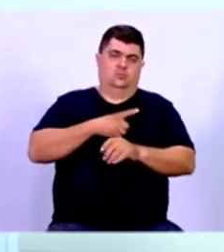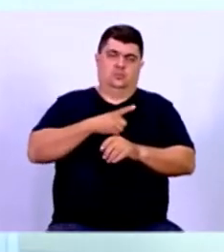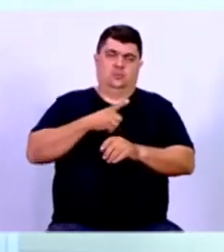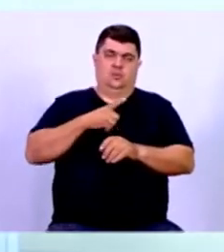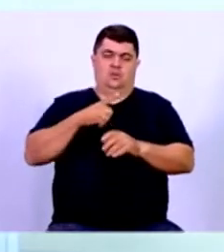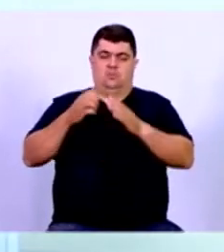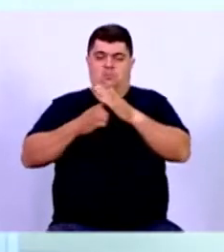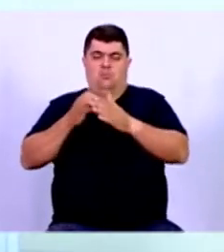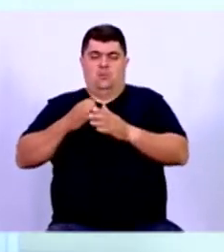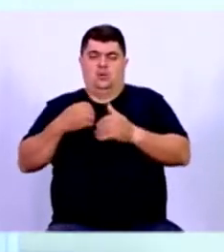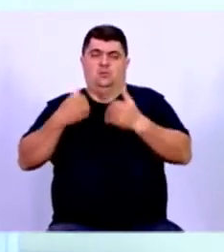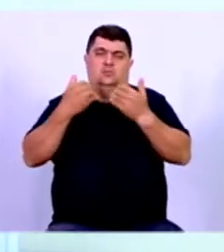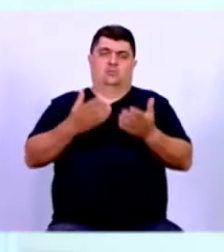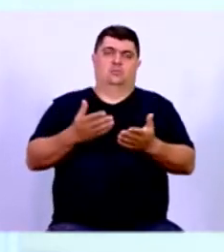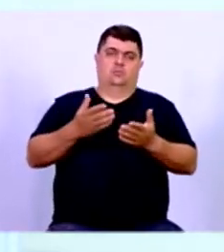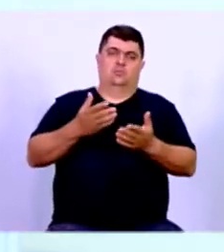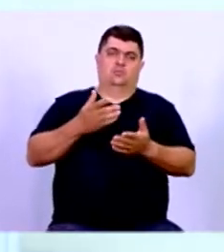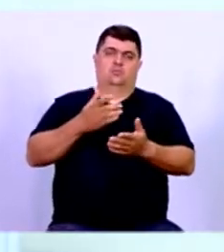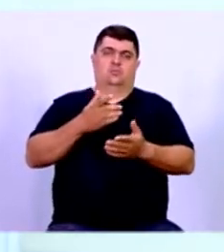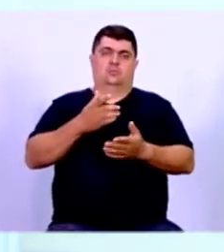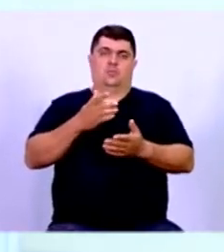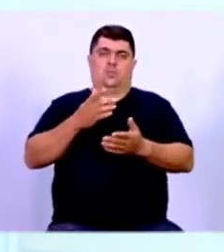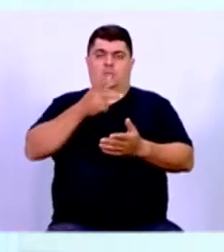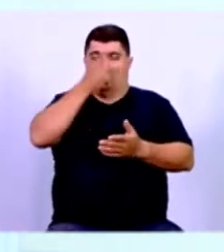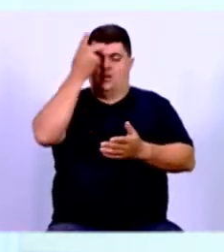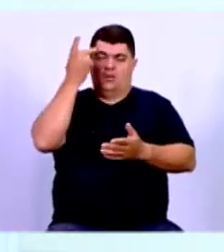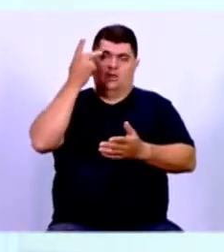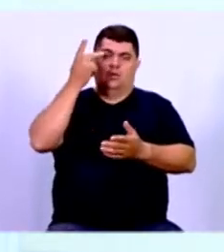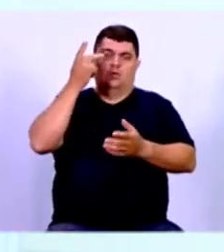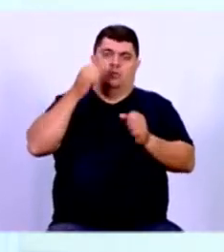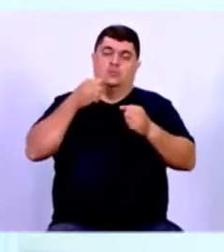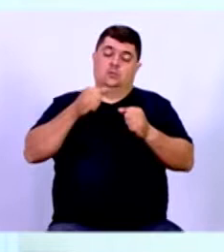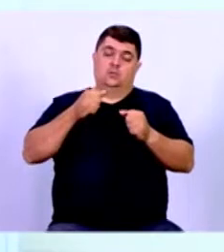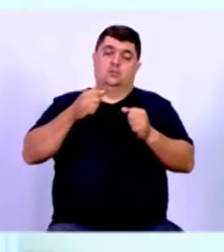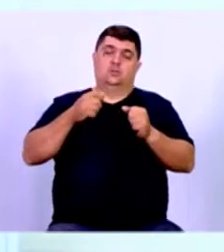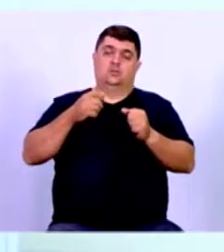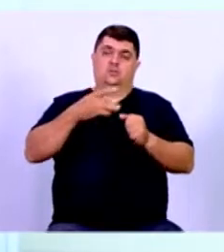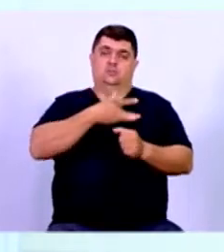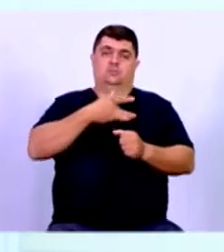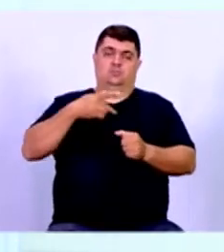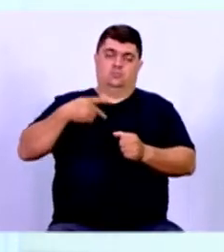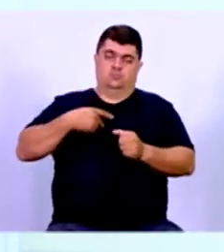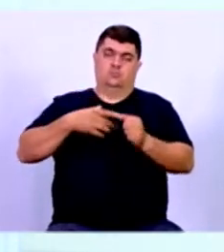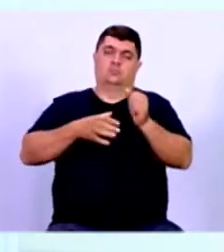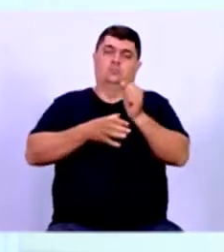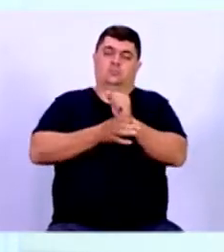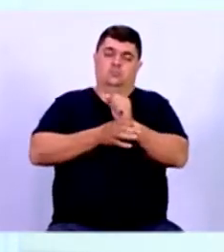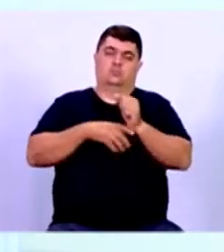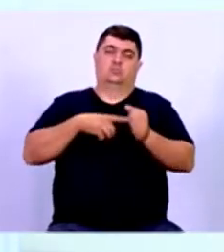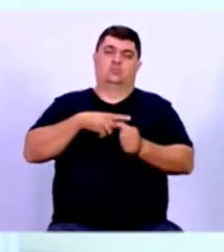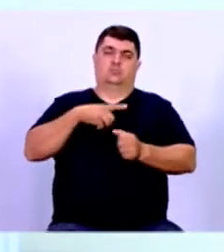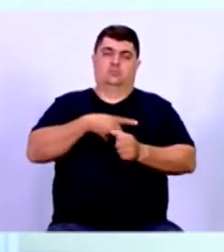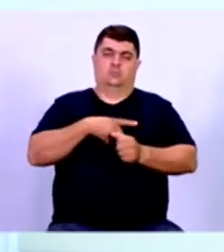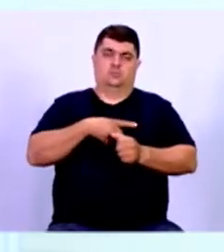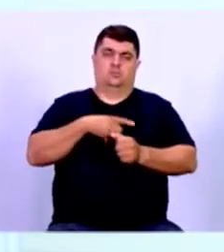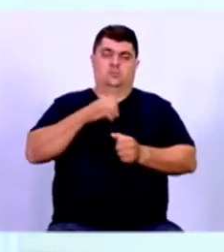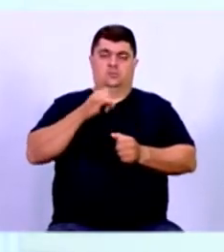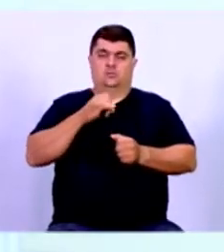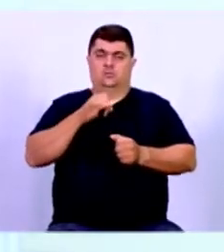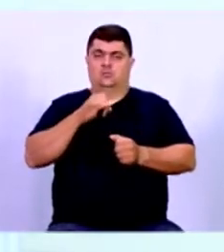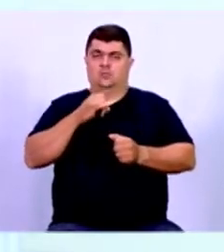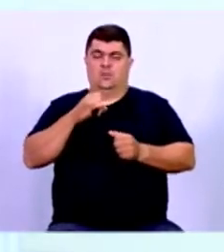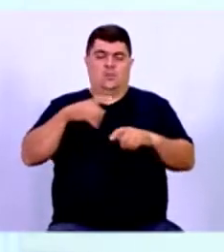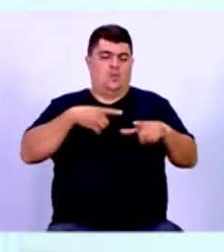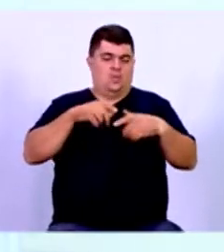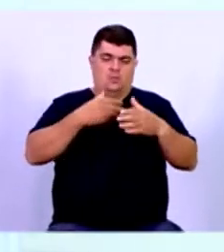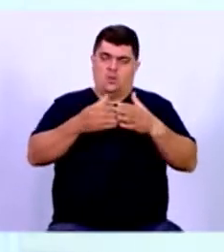da instituição, da empresa, a pessoa deve ser resguardada, porque dependendo das funções que ela se realiza, ou independente da função